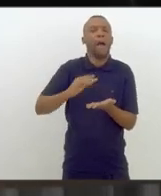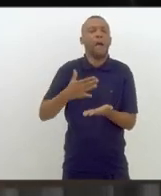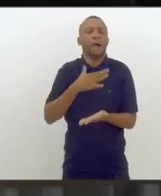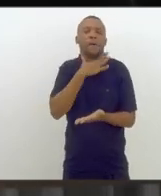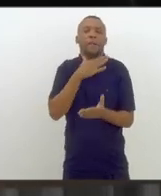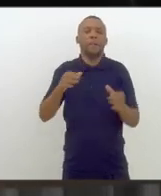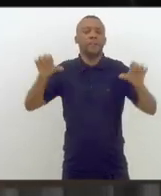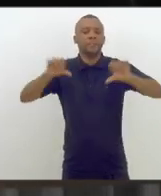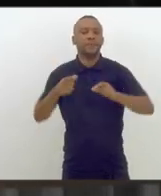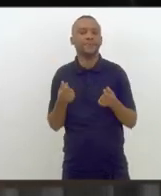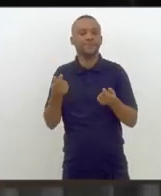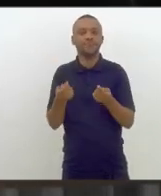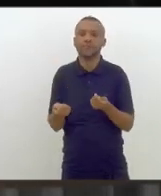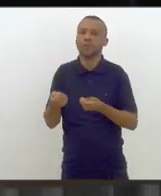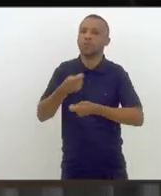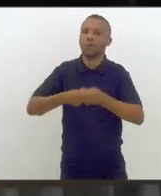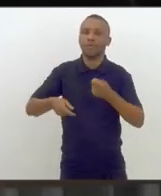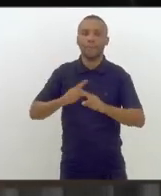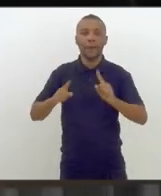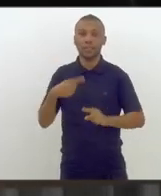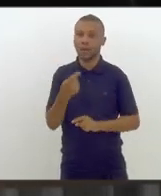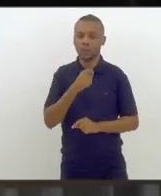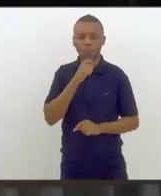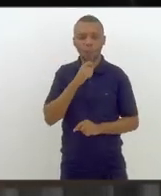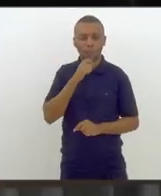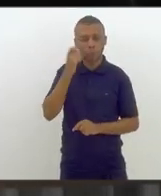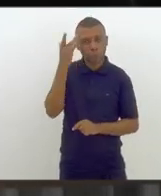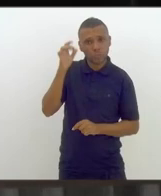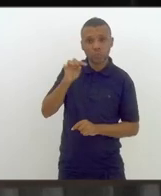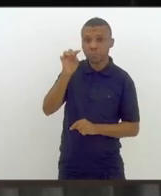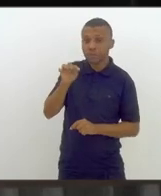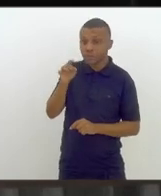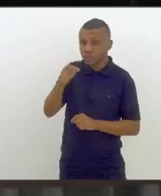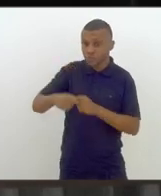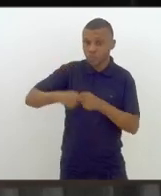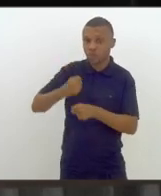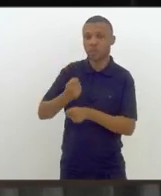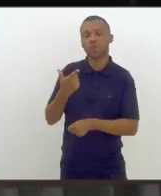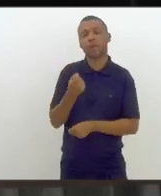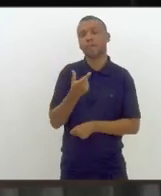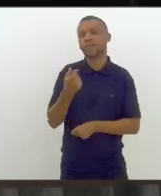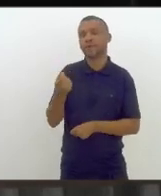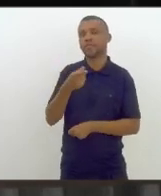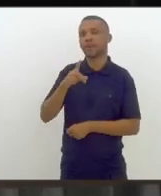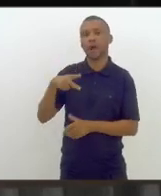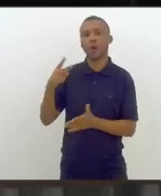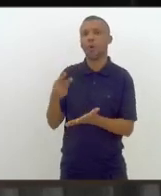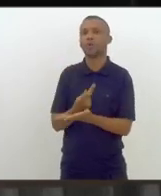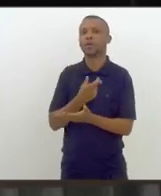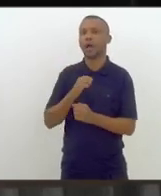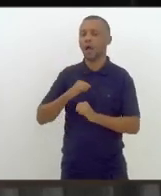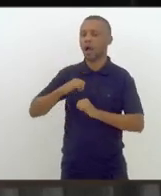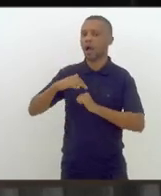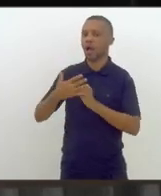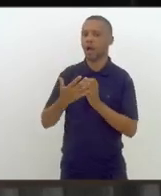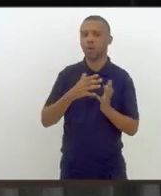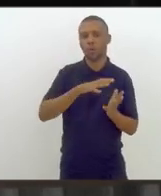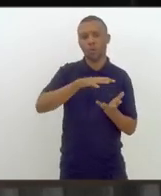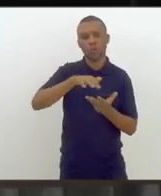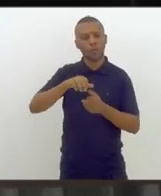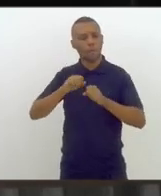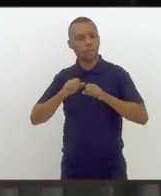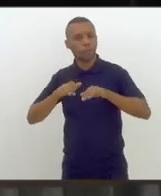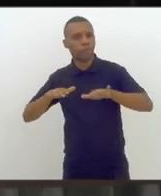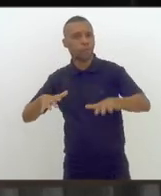econômica, mas não sabíamos nós que vivenciaríamos em 2020 a Covid-19. E foi exatamente como presidente